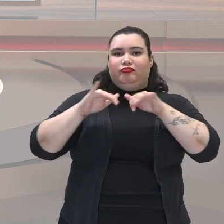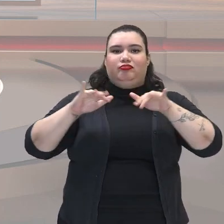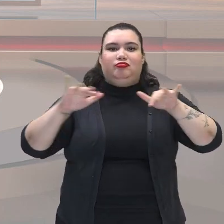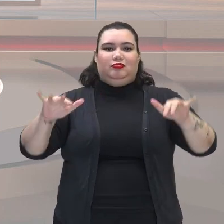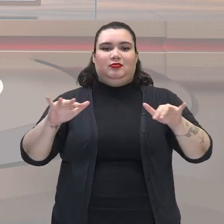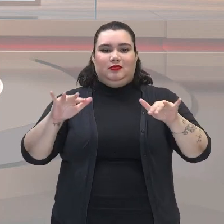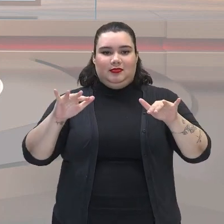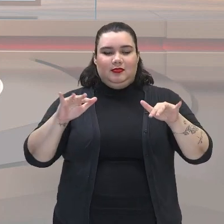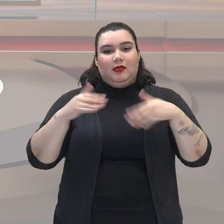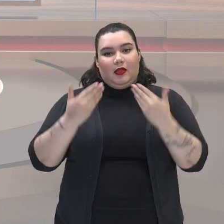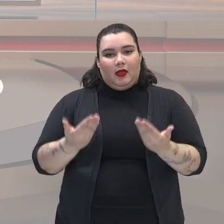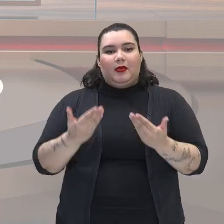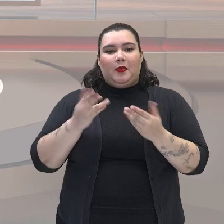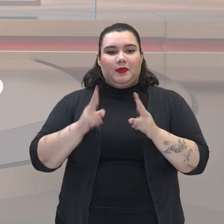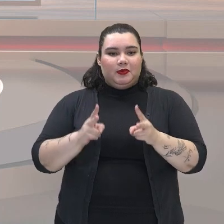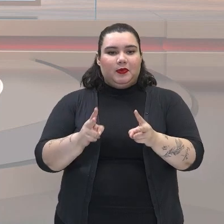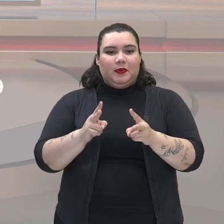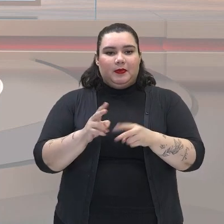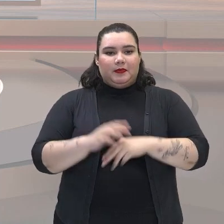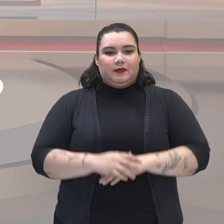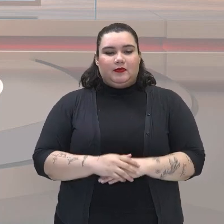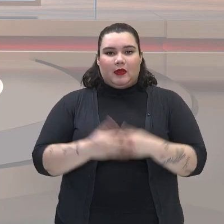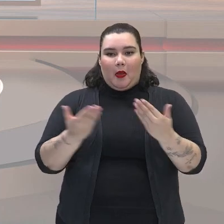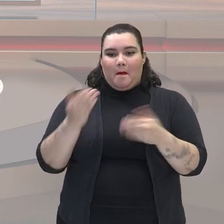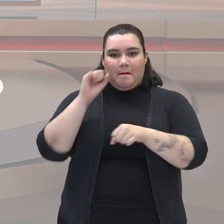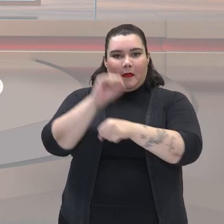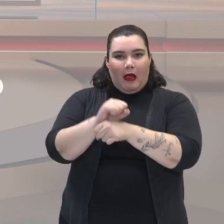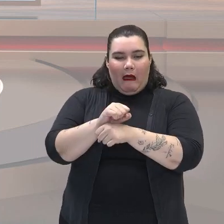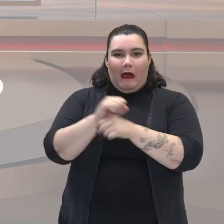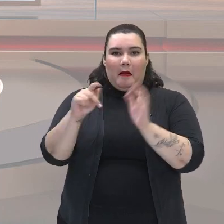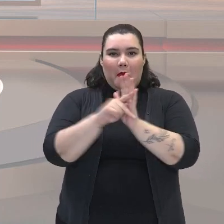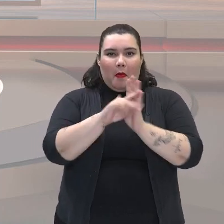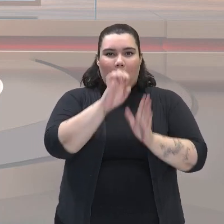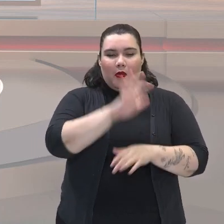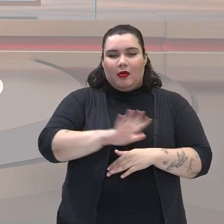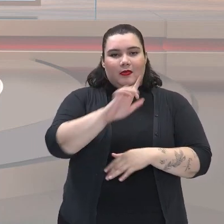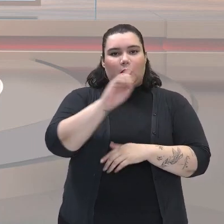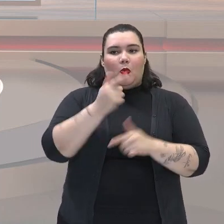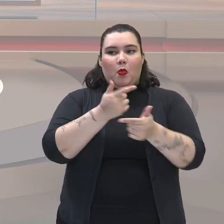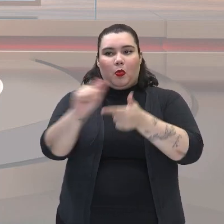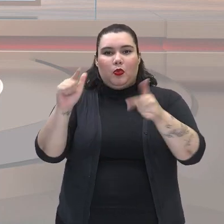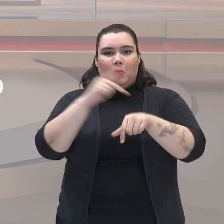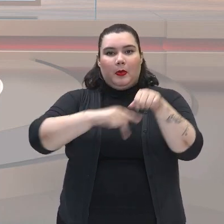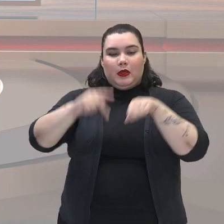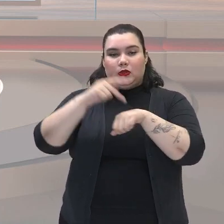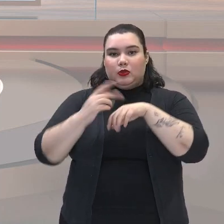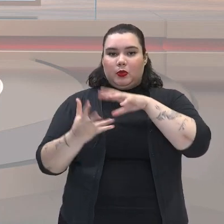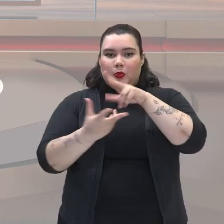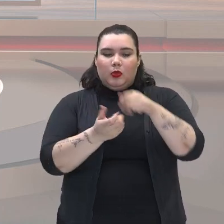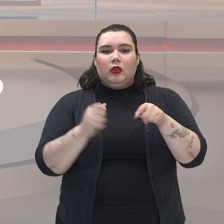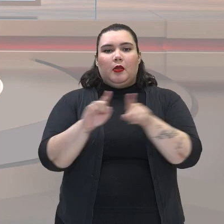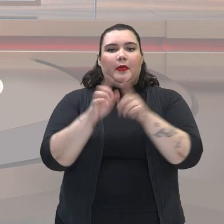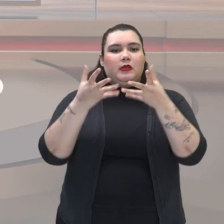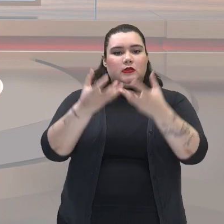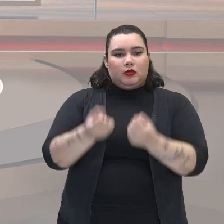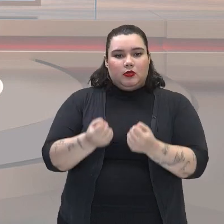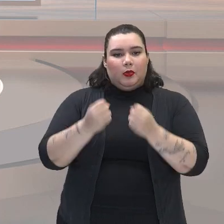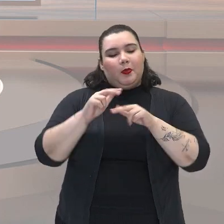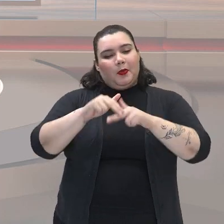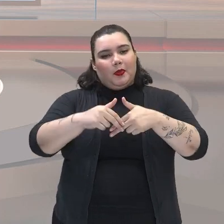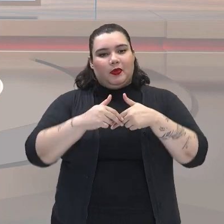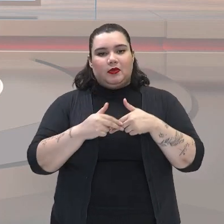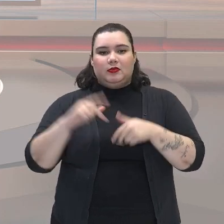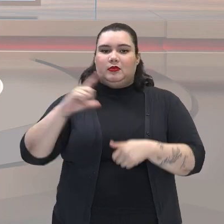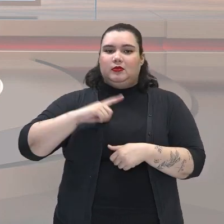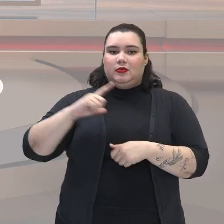A onda vai se espalhando. Então não ficou restrito à Europa. Os outros continentes também beberam dessa mesma fonte de conhecimento e por conta disso